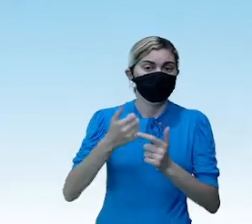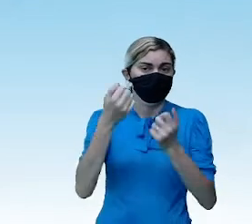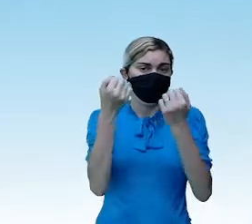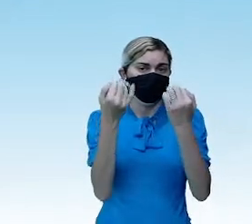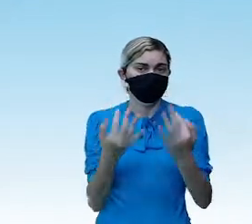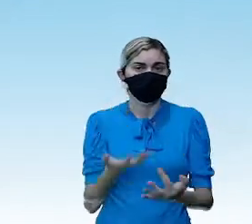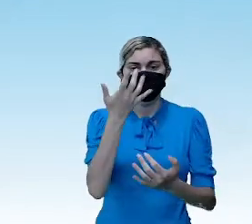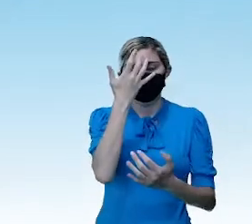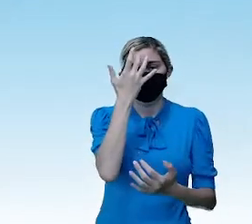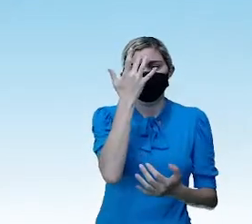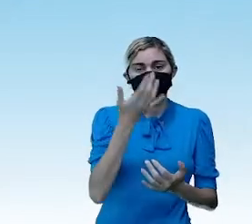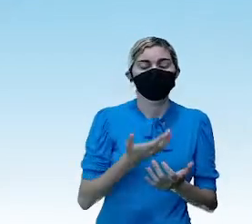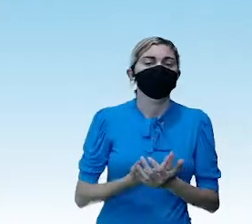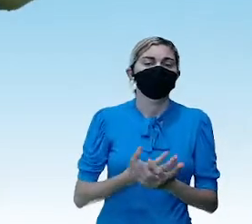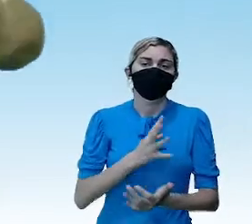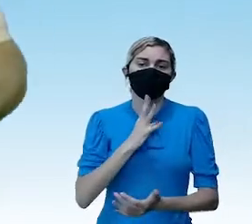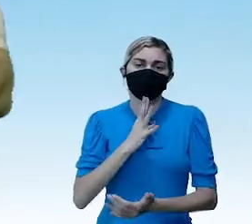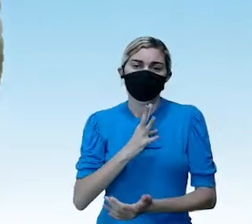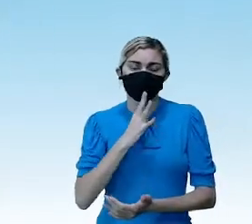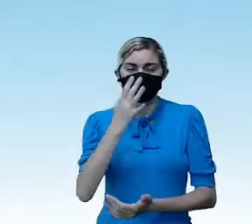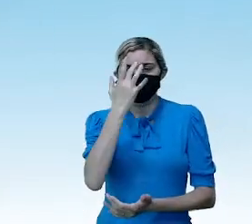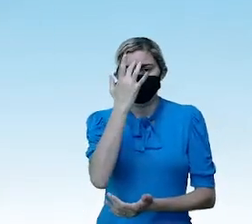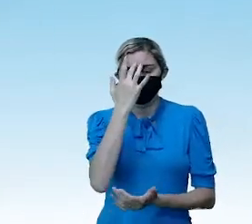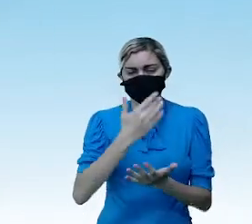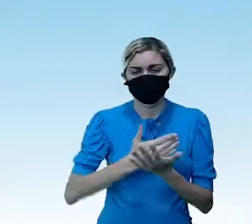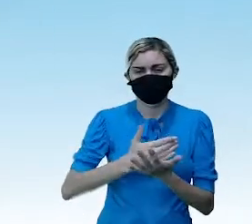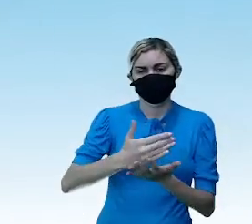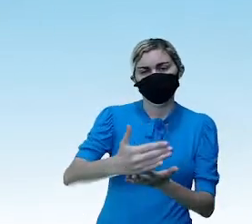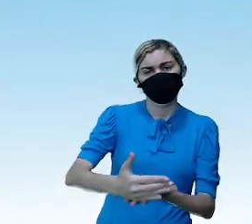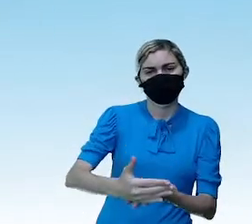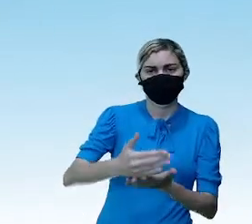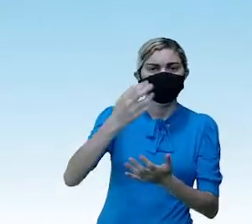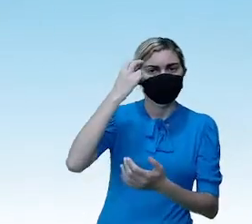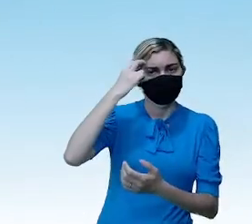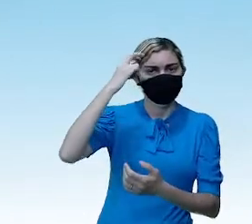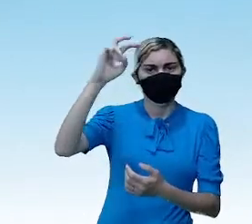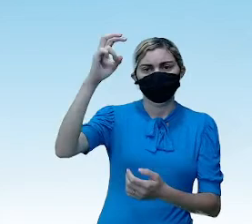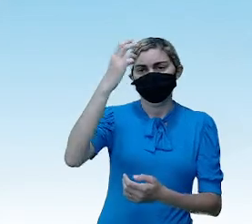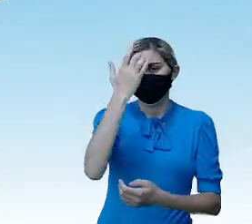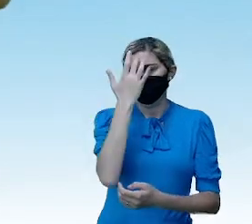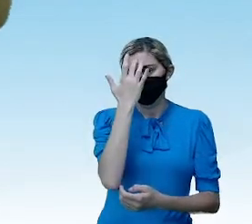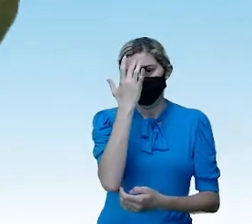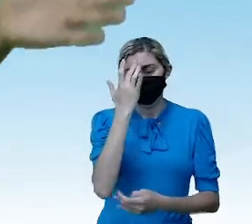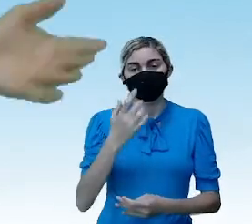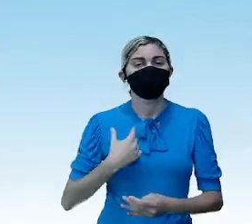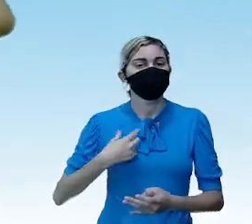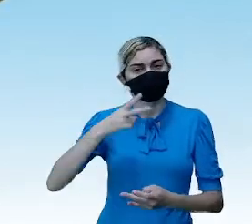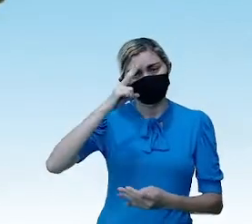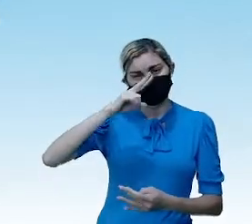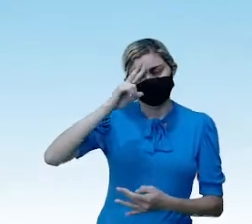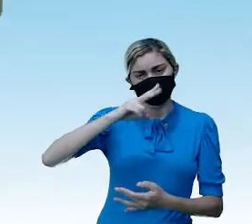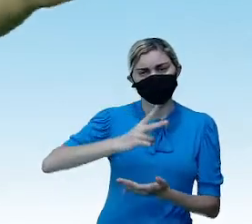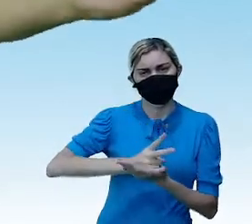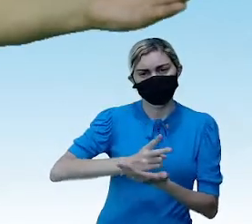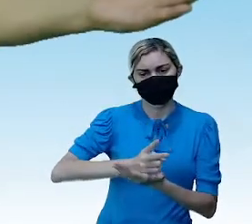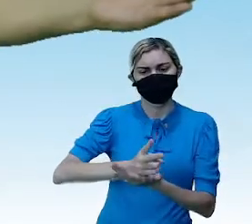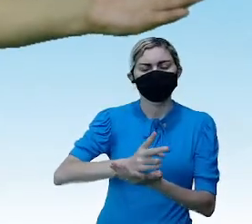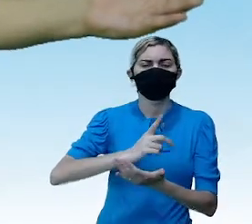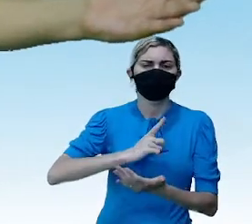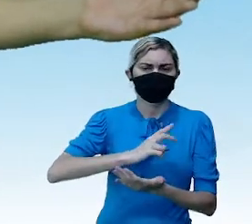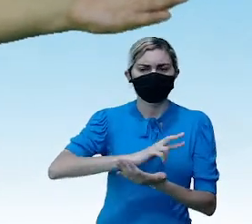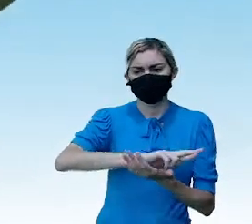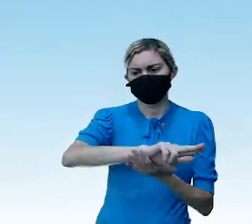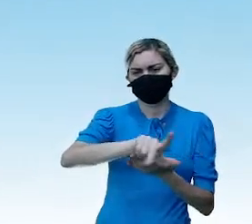indígenas. Vamos conhecer, entrar um pouco na cultura indígena. E lembrando sempre que temos vários